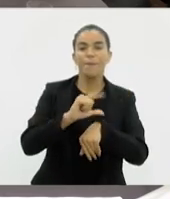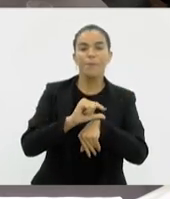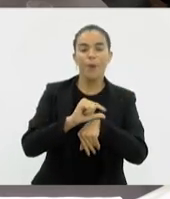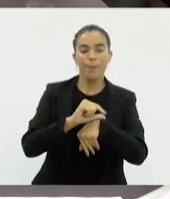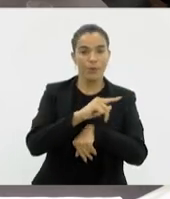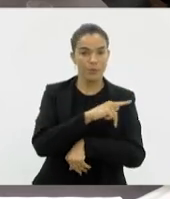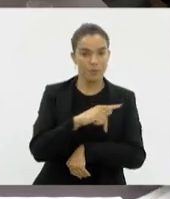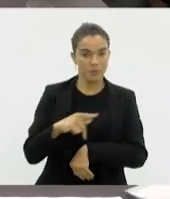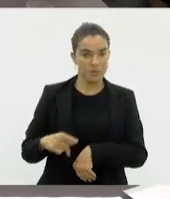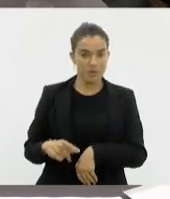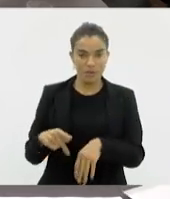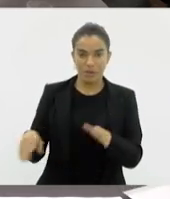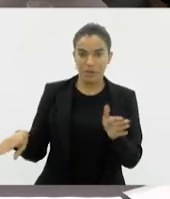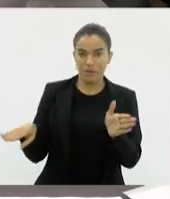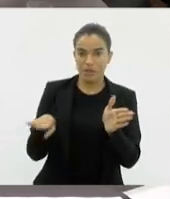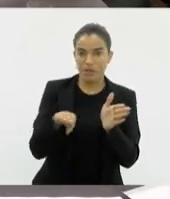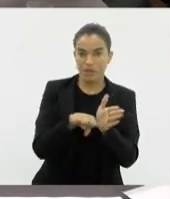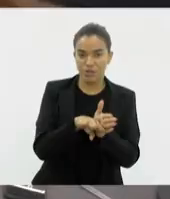presidente Rodrigo Amorim.